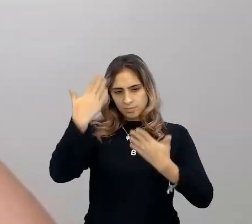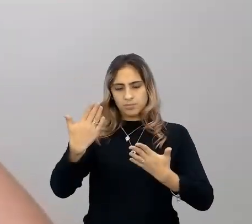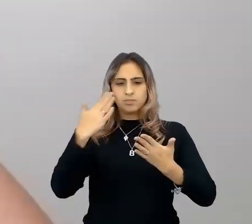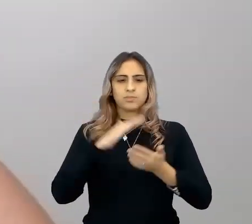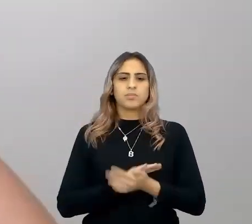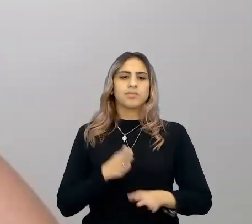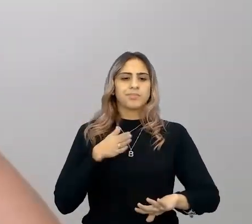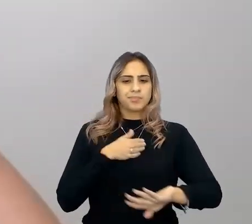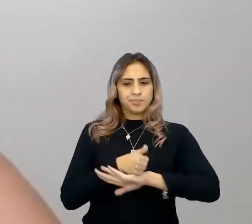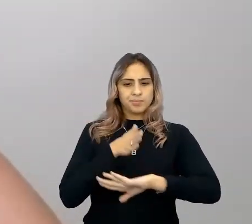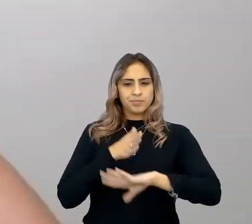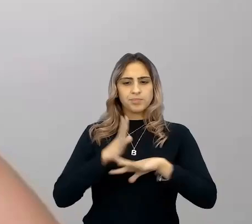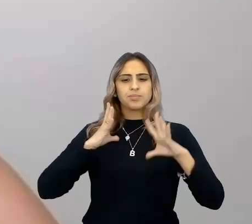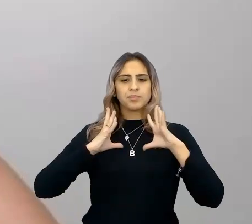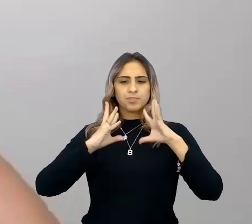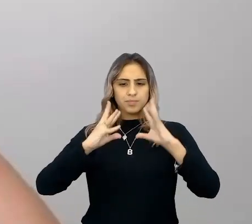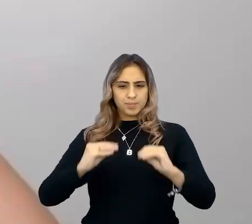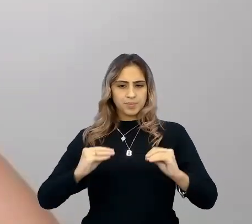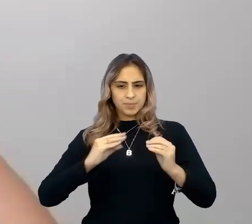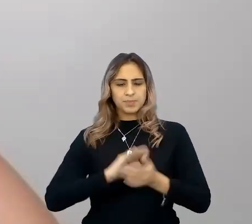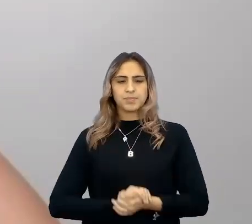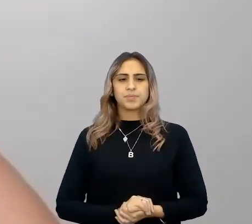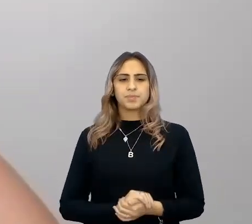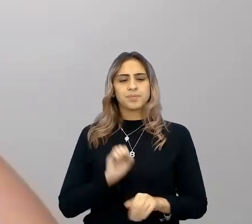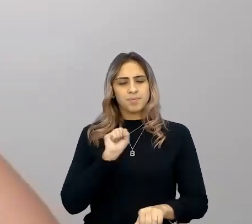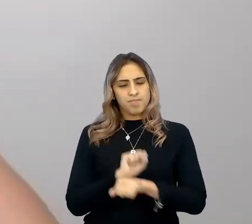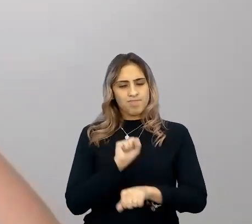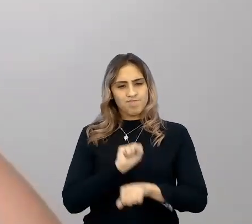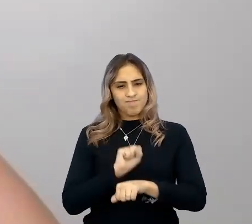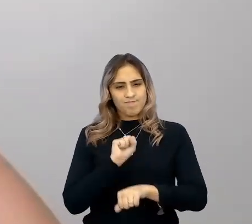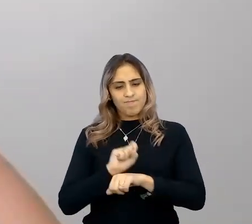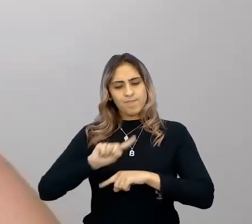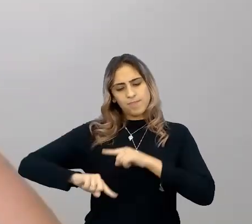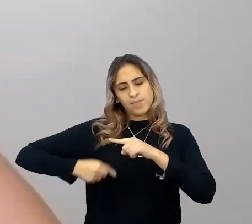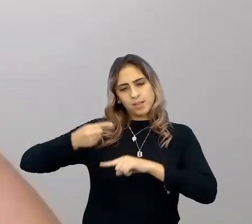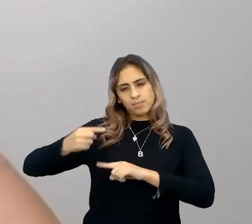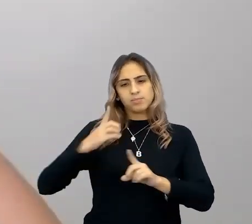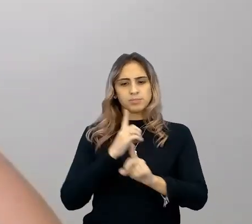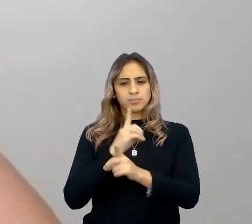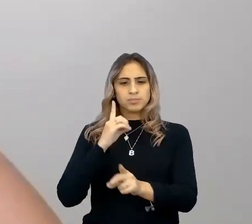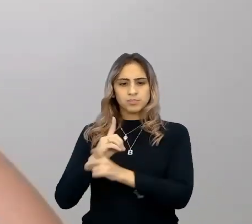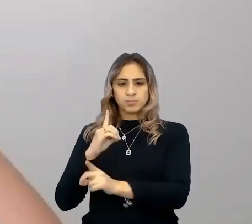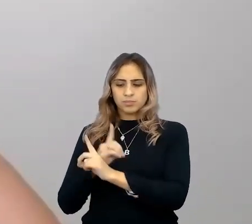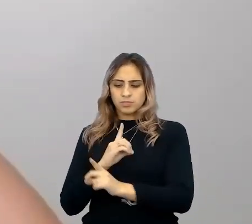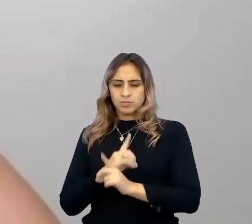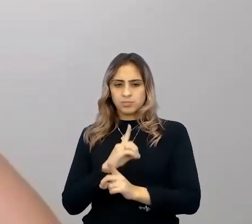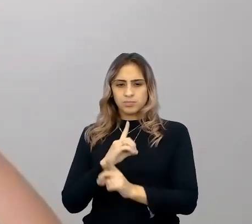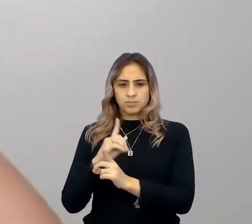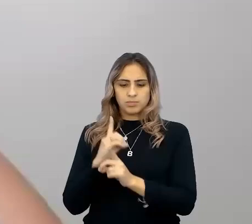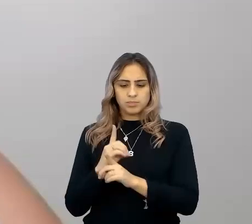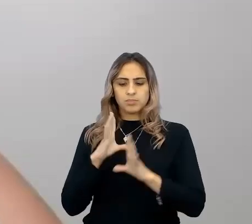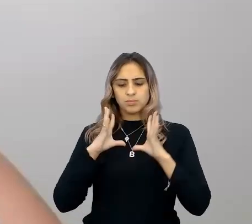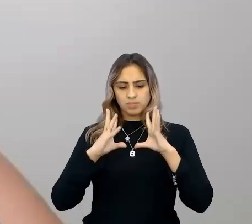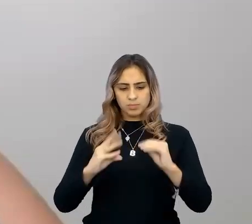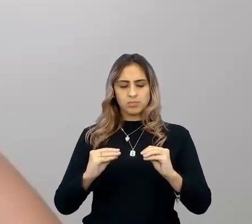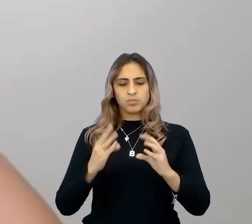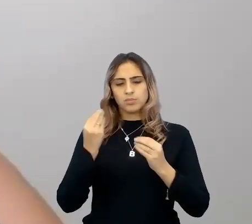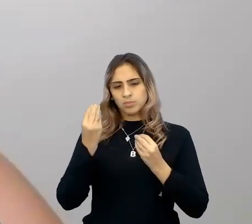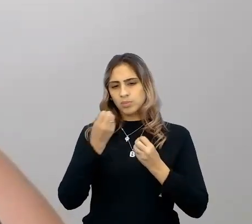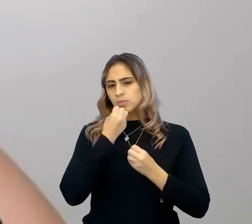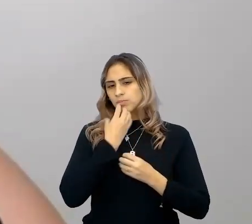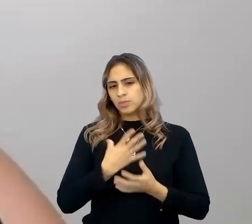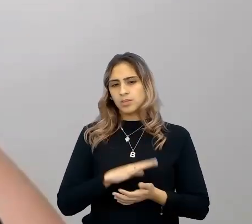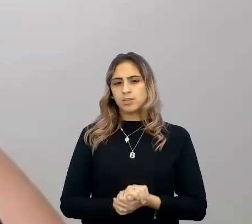Agradeço a participação de todos. Espero que no próximo encontro encontrá-los todos